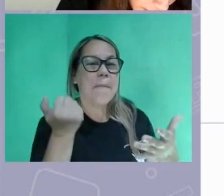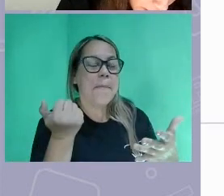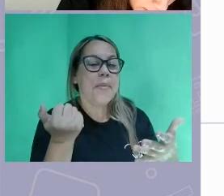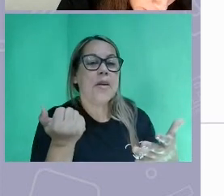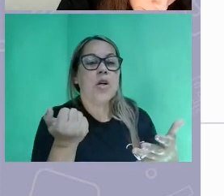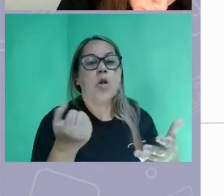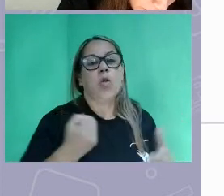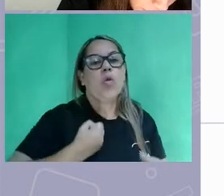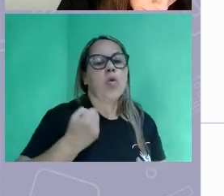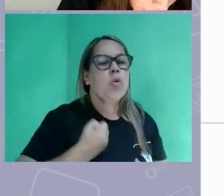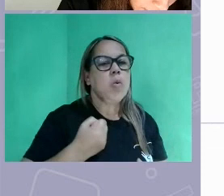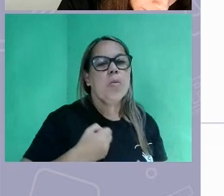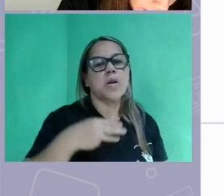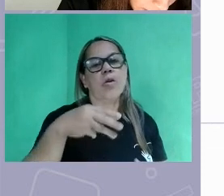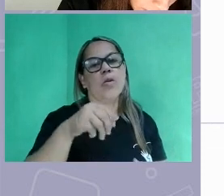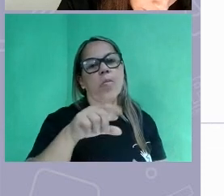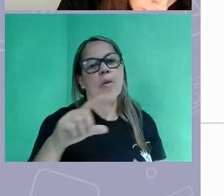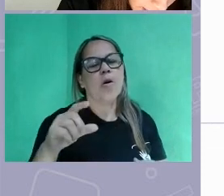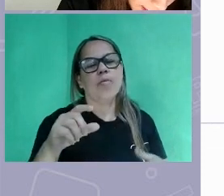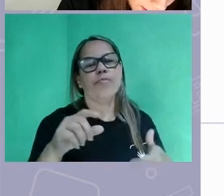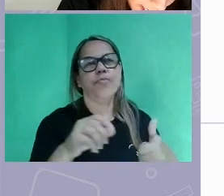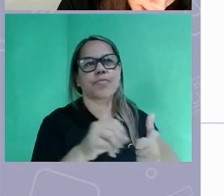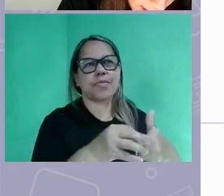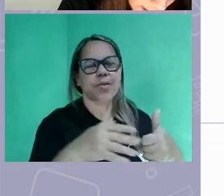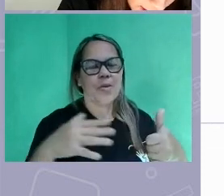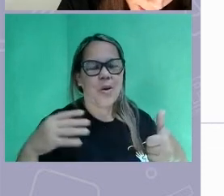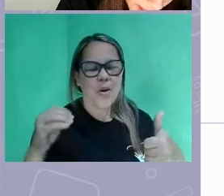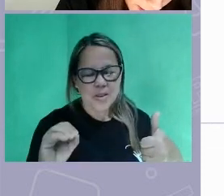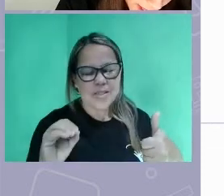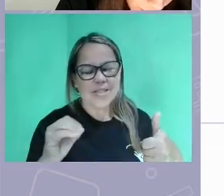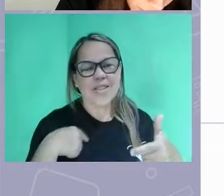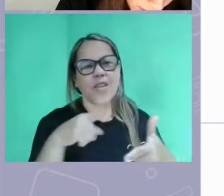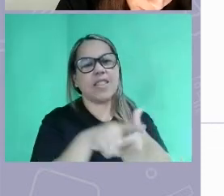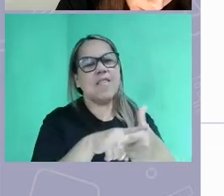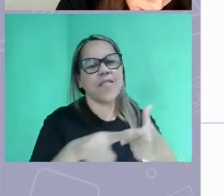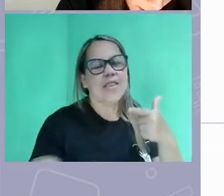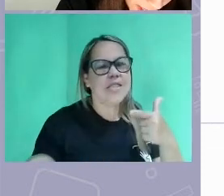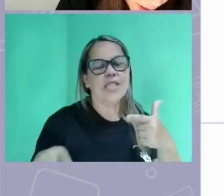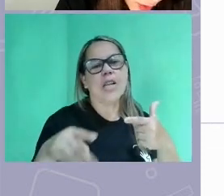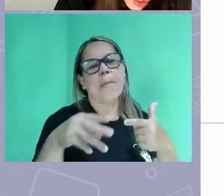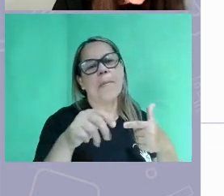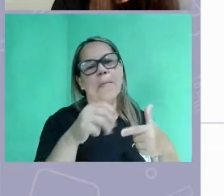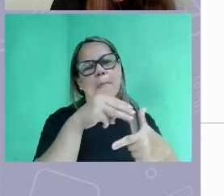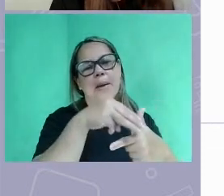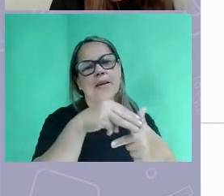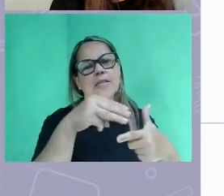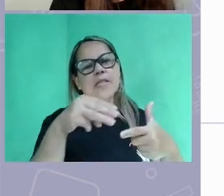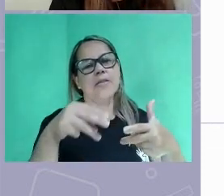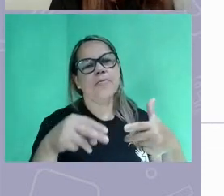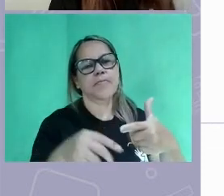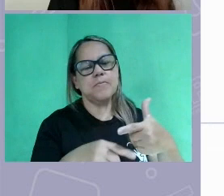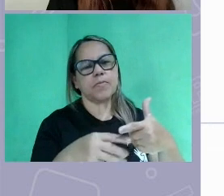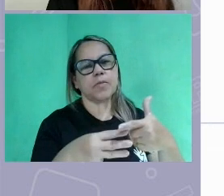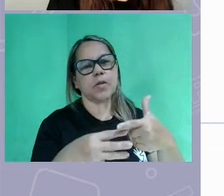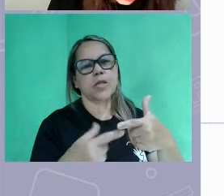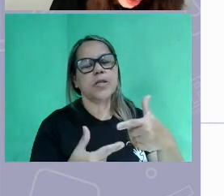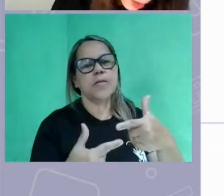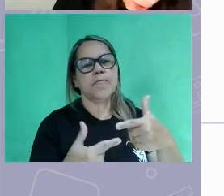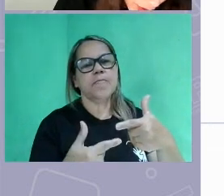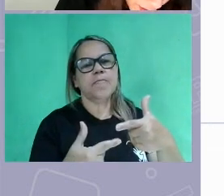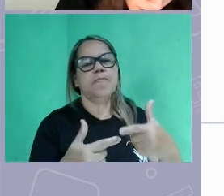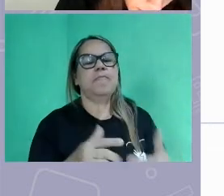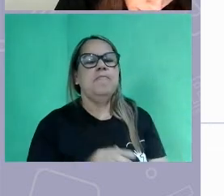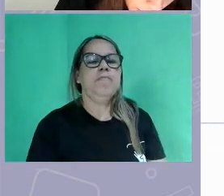oxigênio número de mols do oxigênio eu dividiria a massa pela massa do oxigênio a massa molar do oxigênio que vale